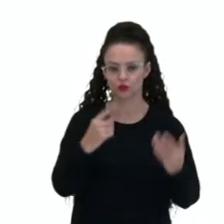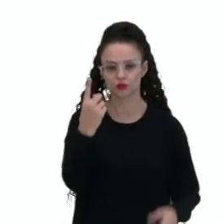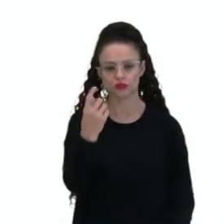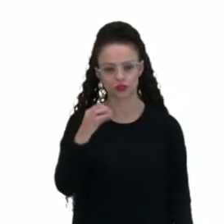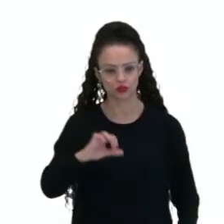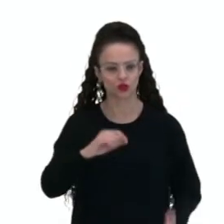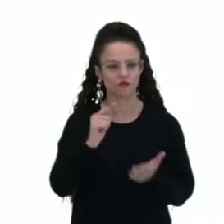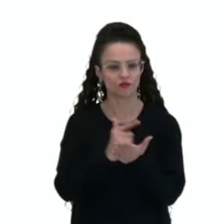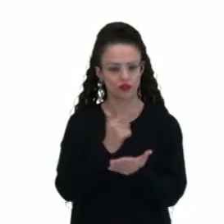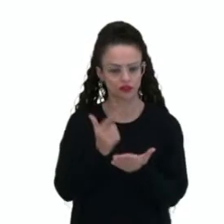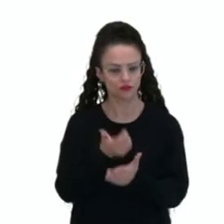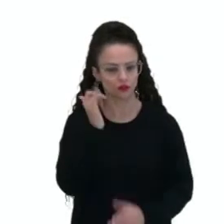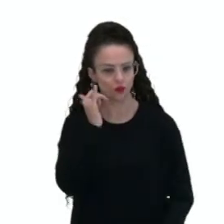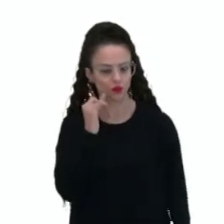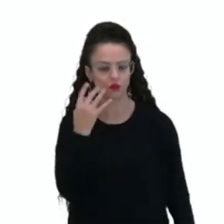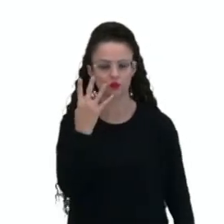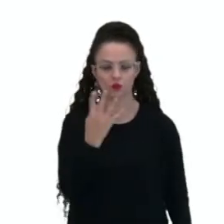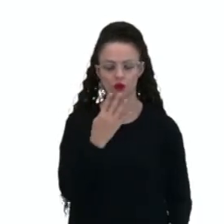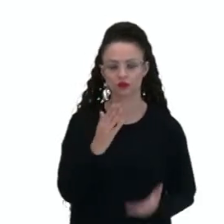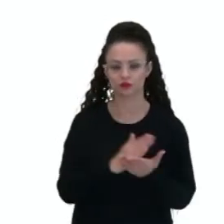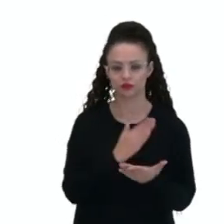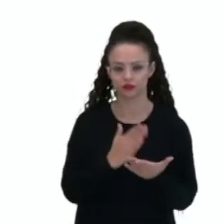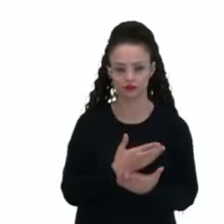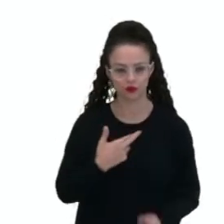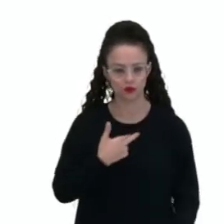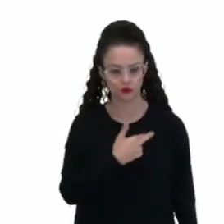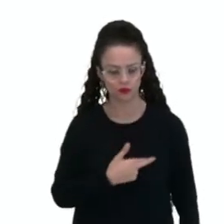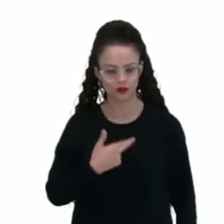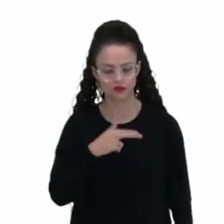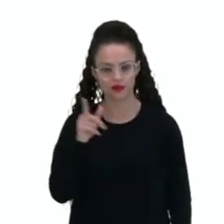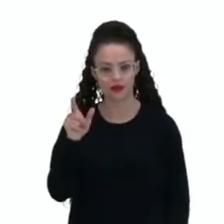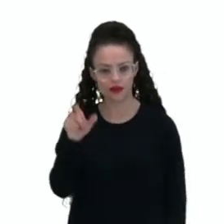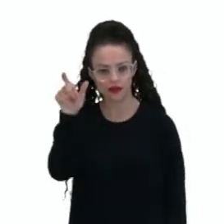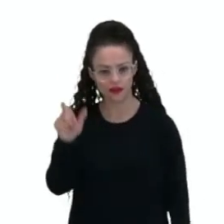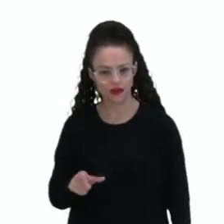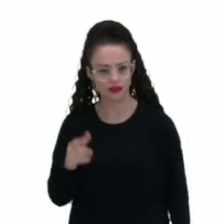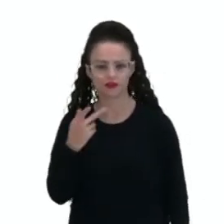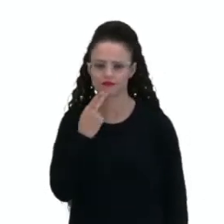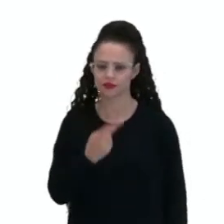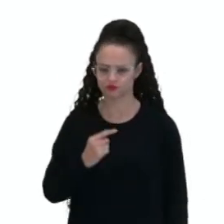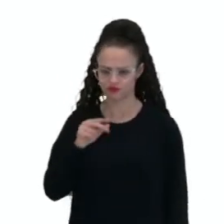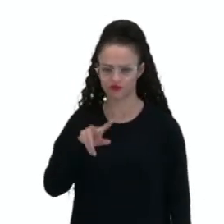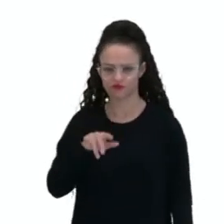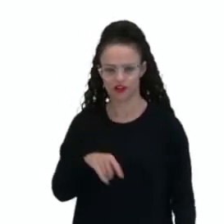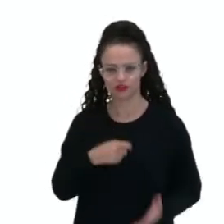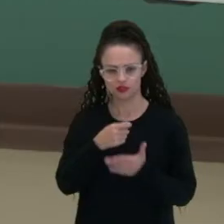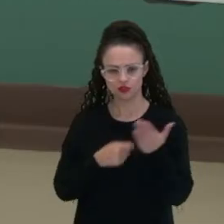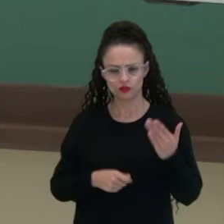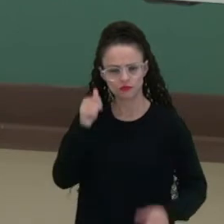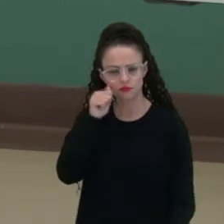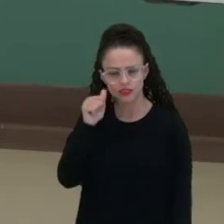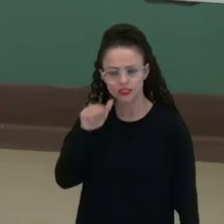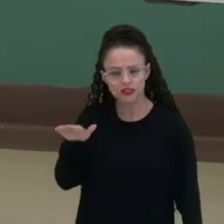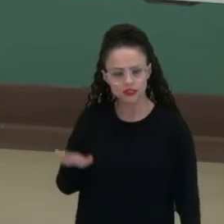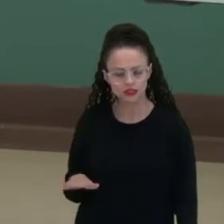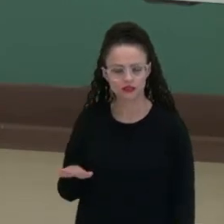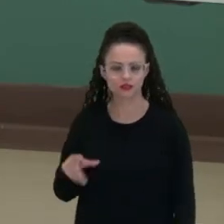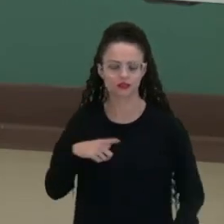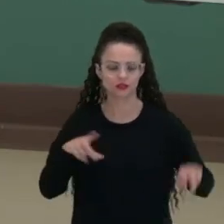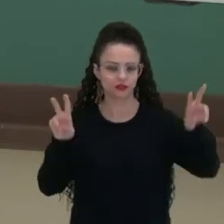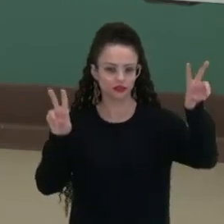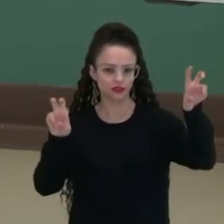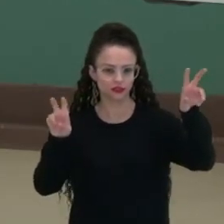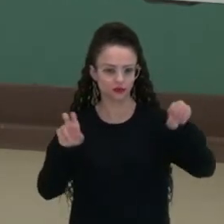19 livros de conto e 4 romances. Lígia Fagundes cismou que seria escritora ainda menina, e aí já tem uma citação